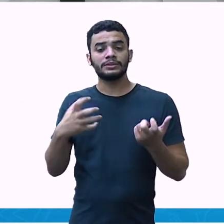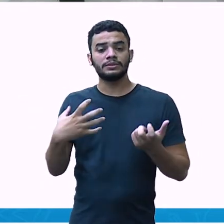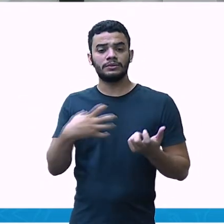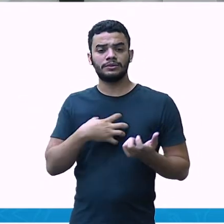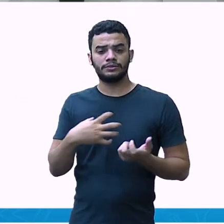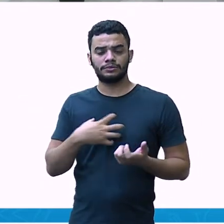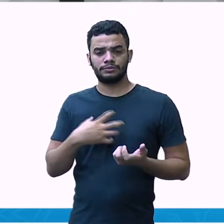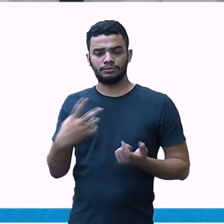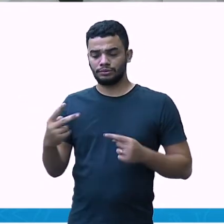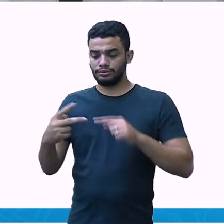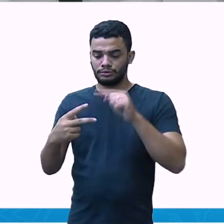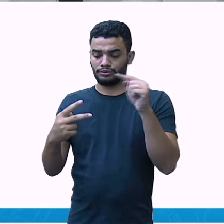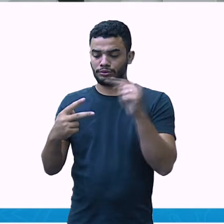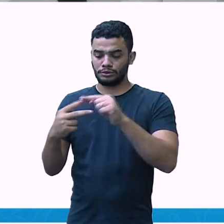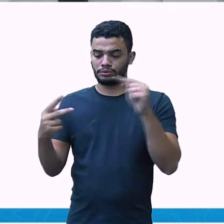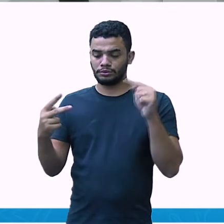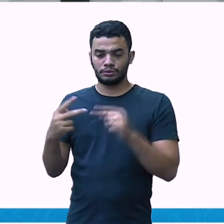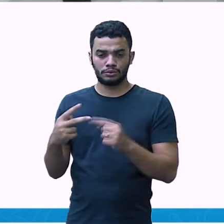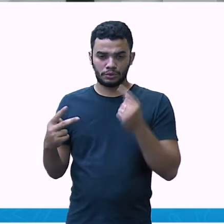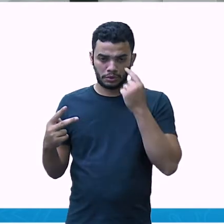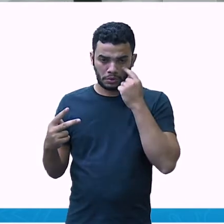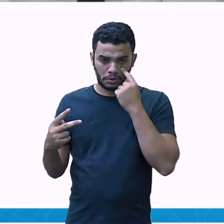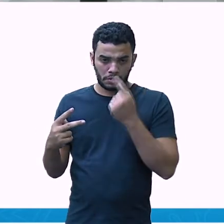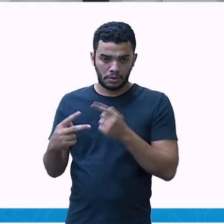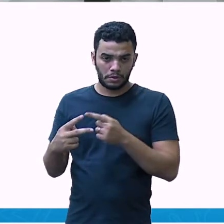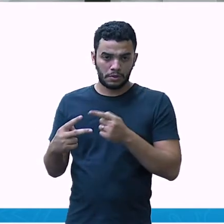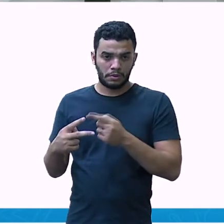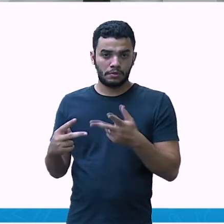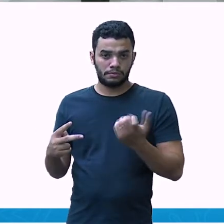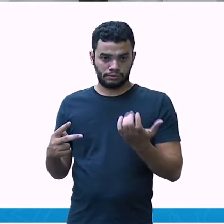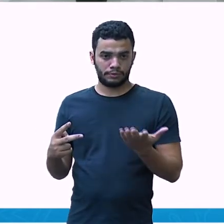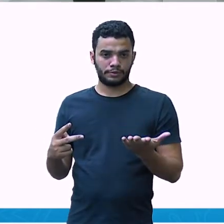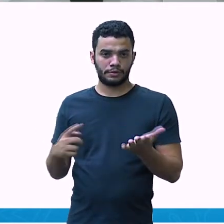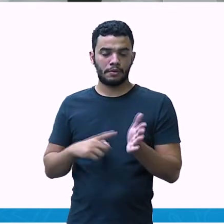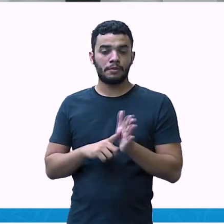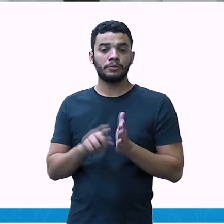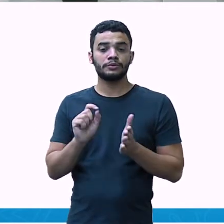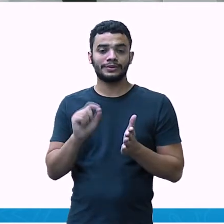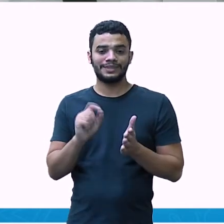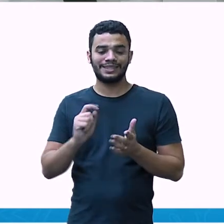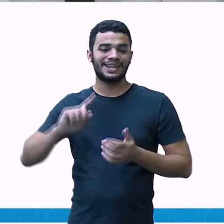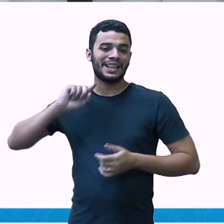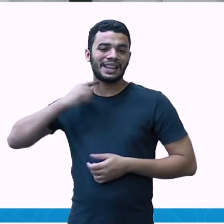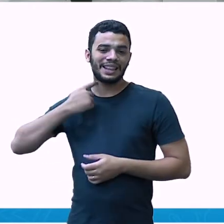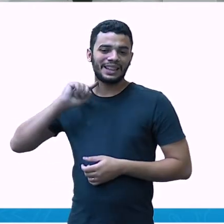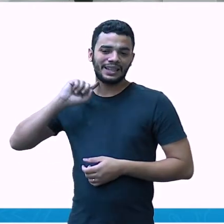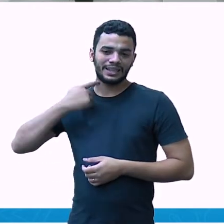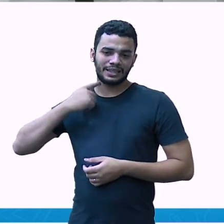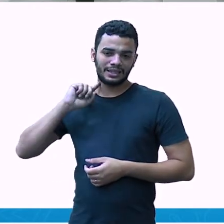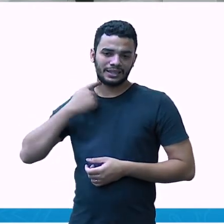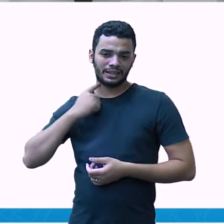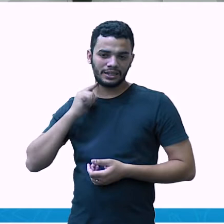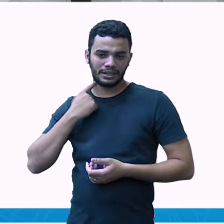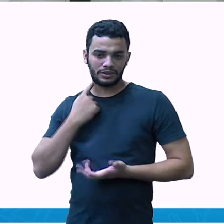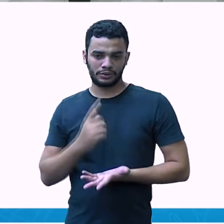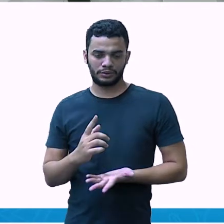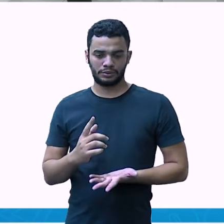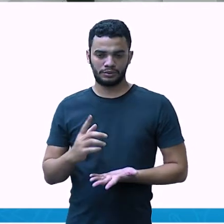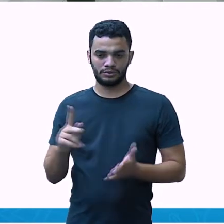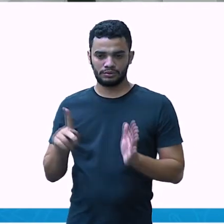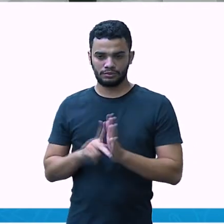situações. Observe, o gráfico abaixo mostra a produção diária de lixo orgânico de 2